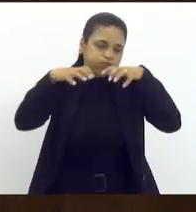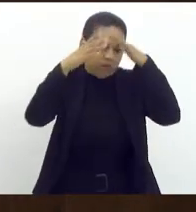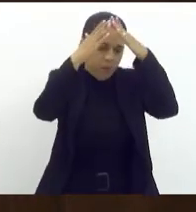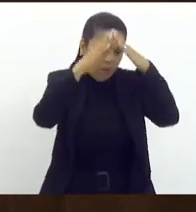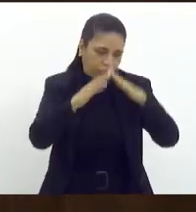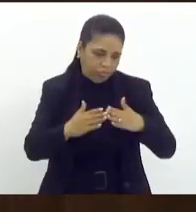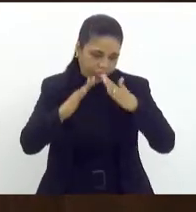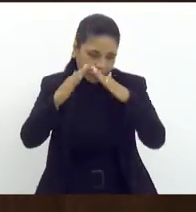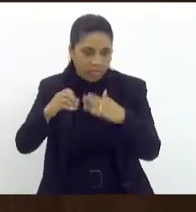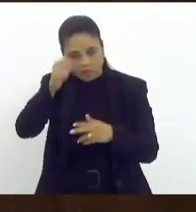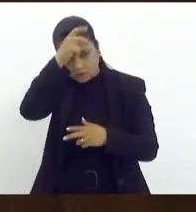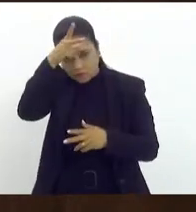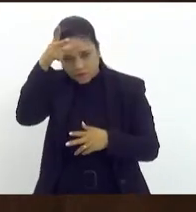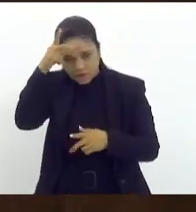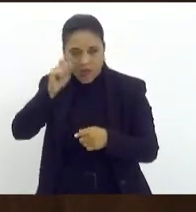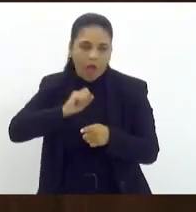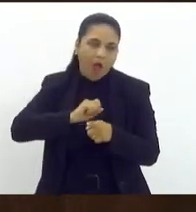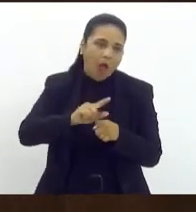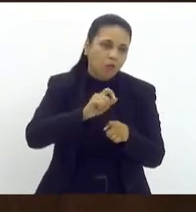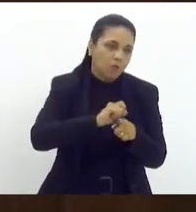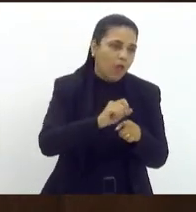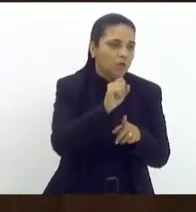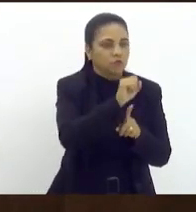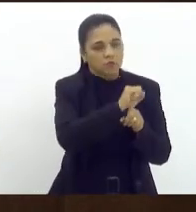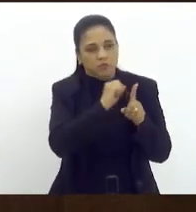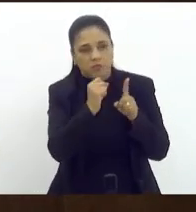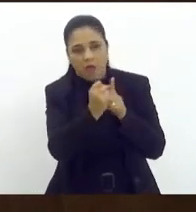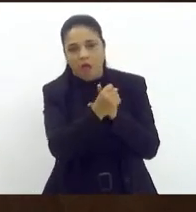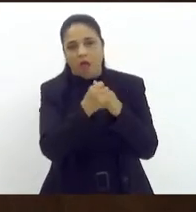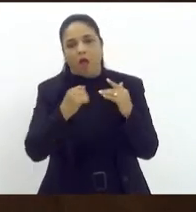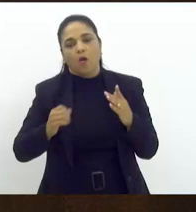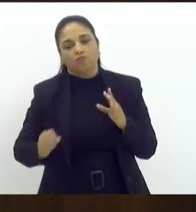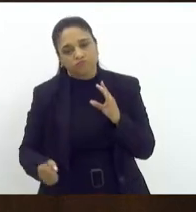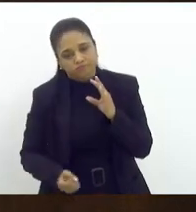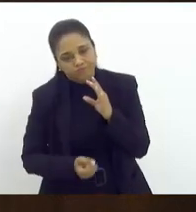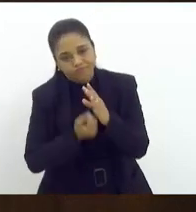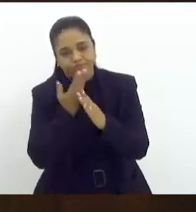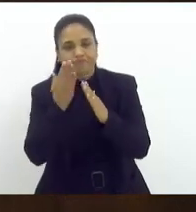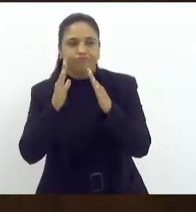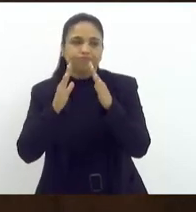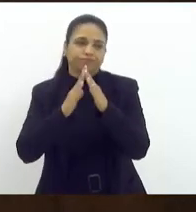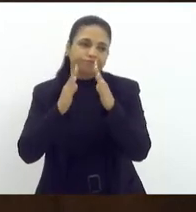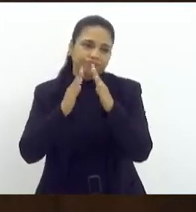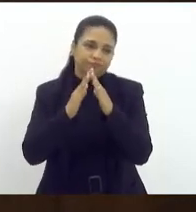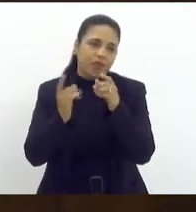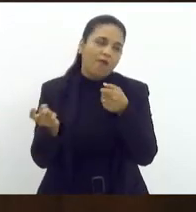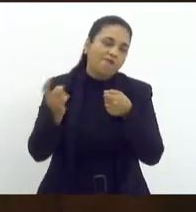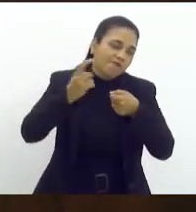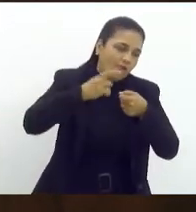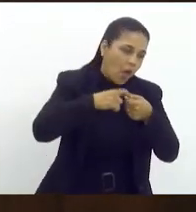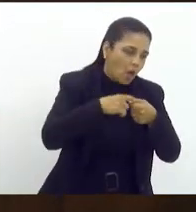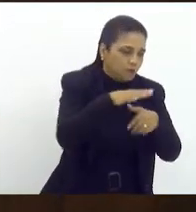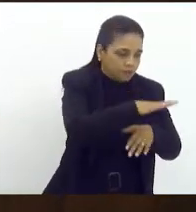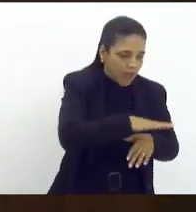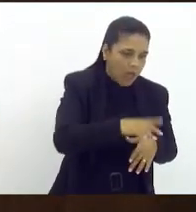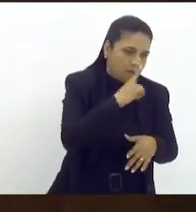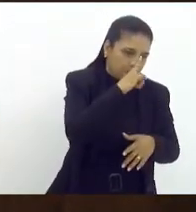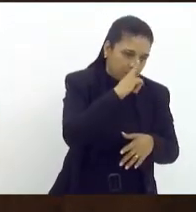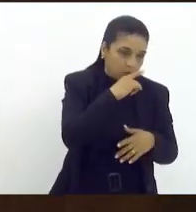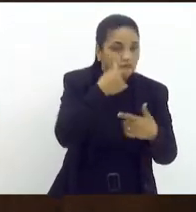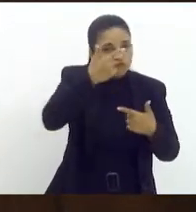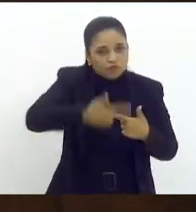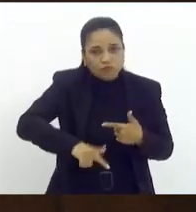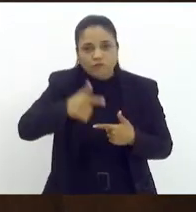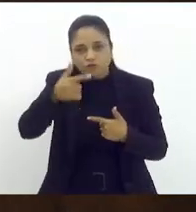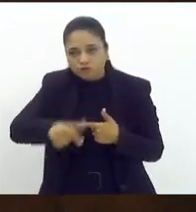outra vez aluguel social reconstrói nas áreas de risco e volta todo mundo e repete esse